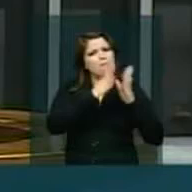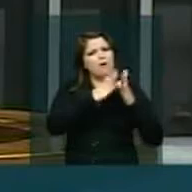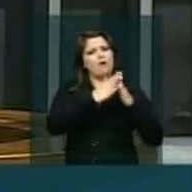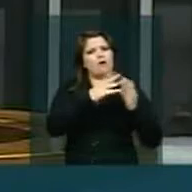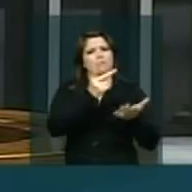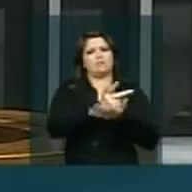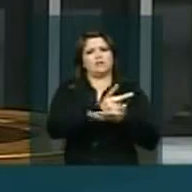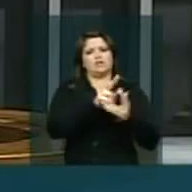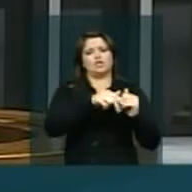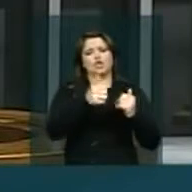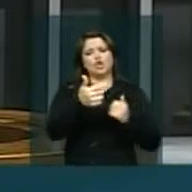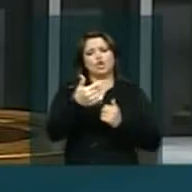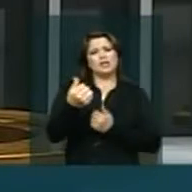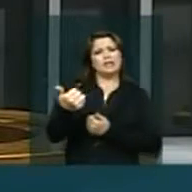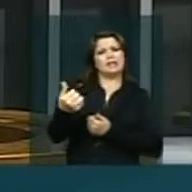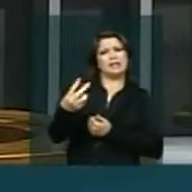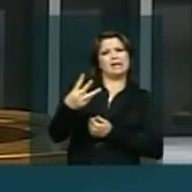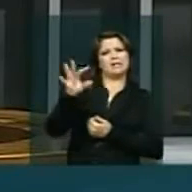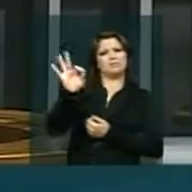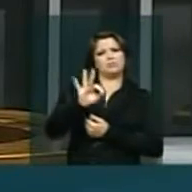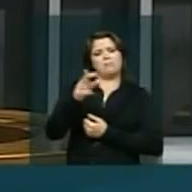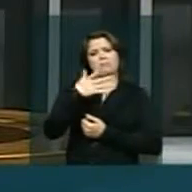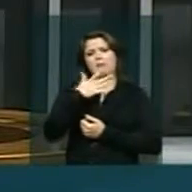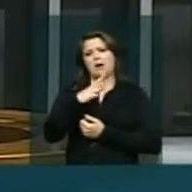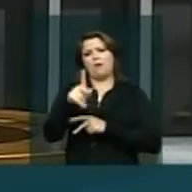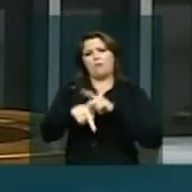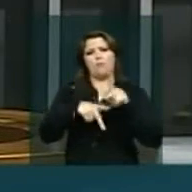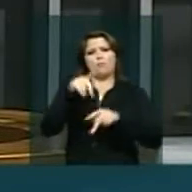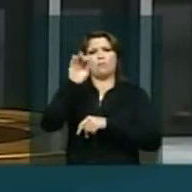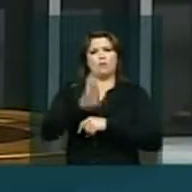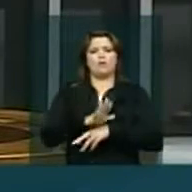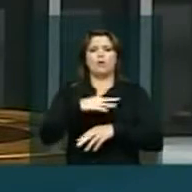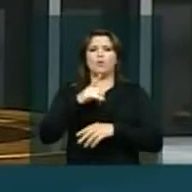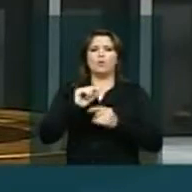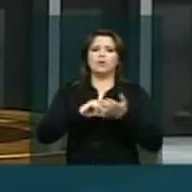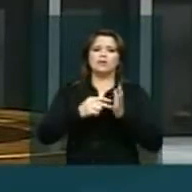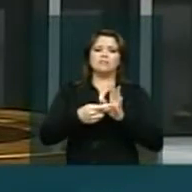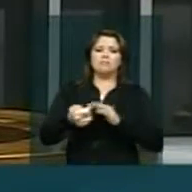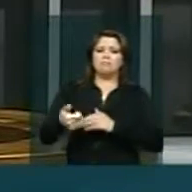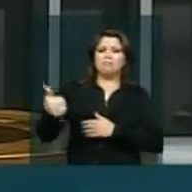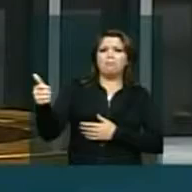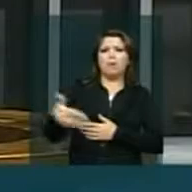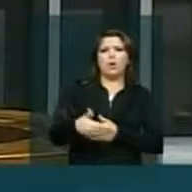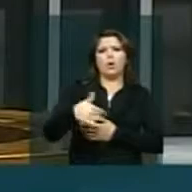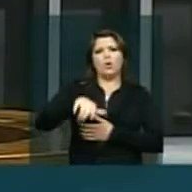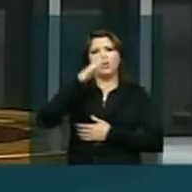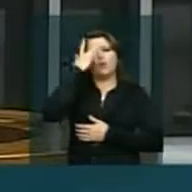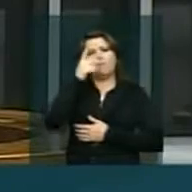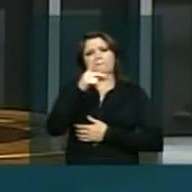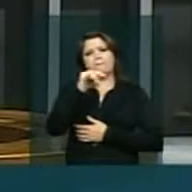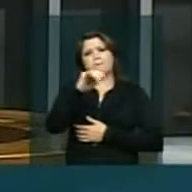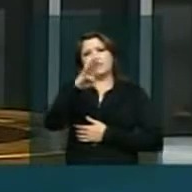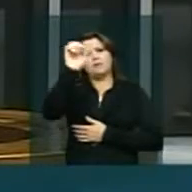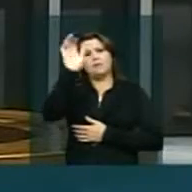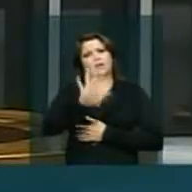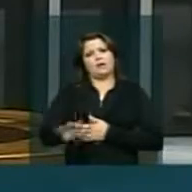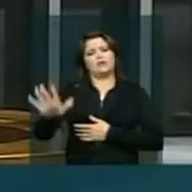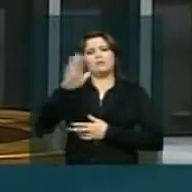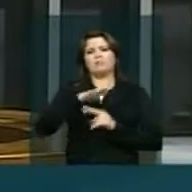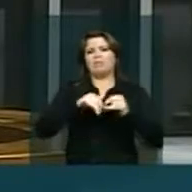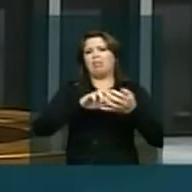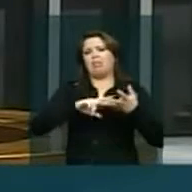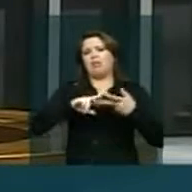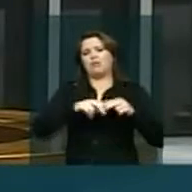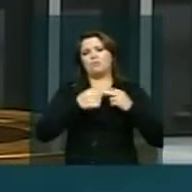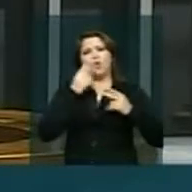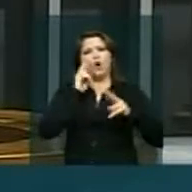representa apenas 12, 13% da população brasileira, que representa muito pouco do PIB nacional e por aí vai. Quando